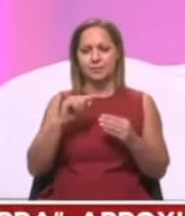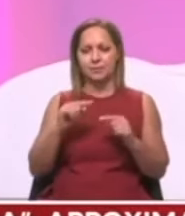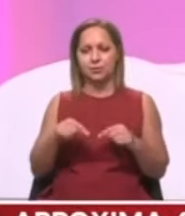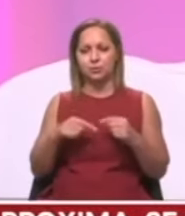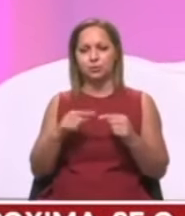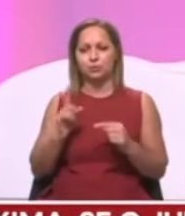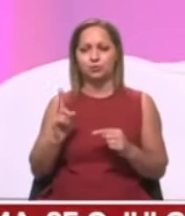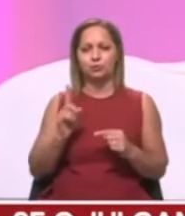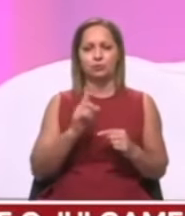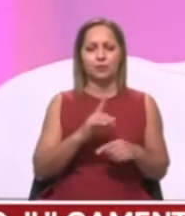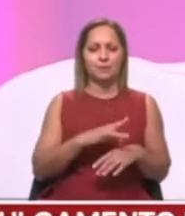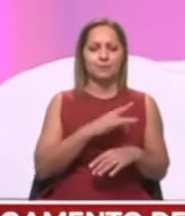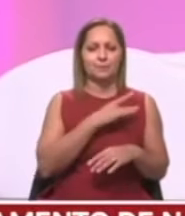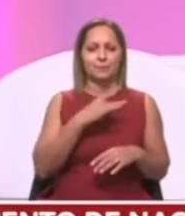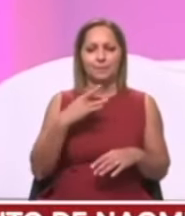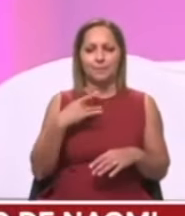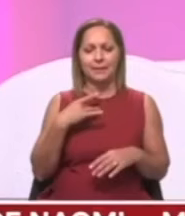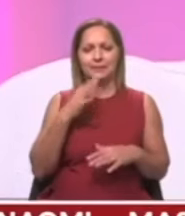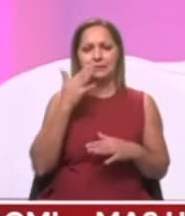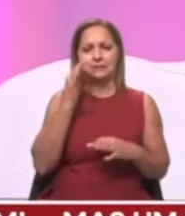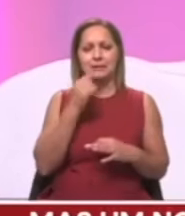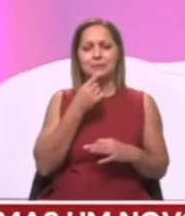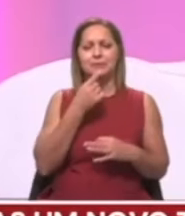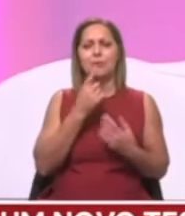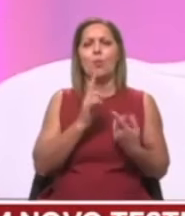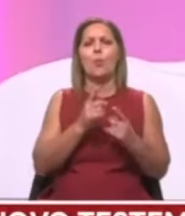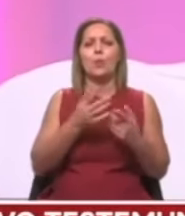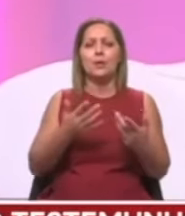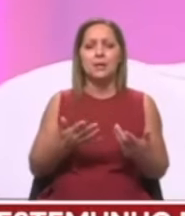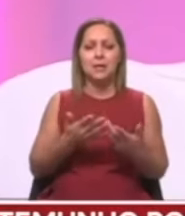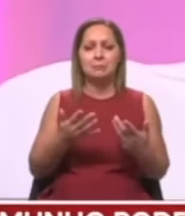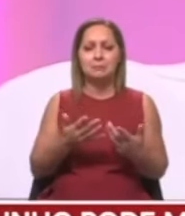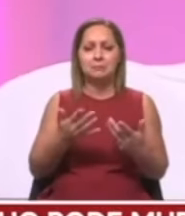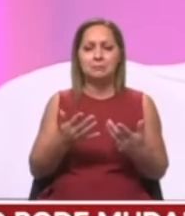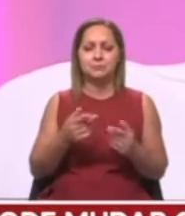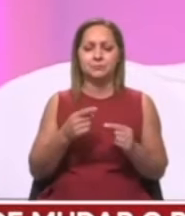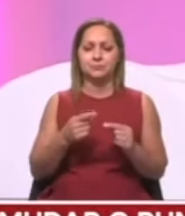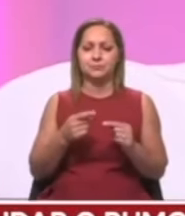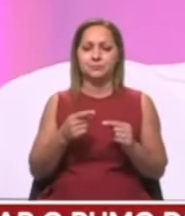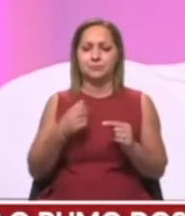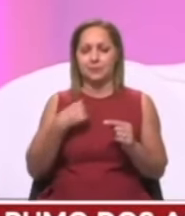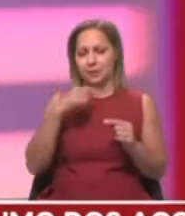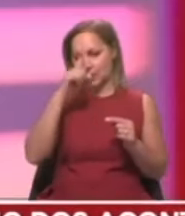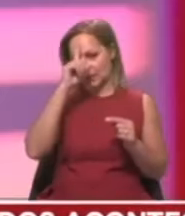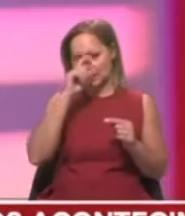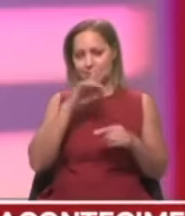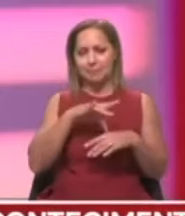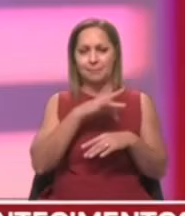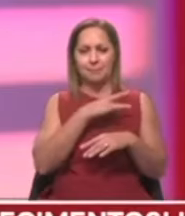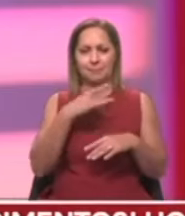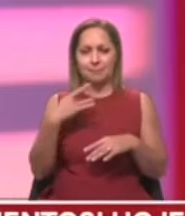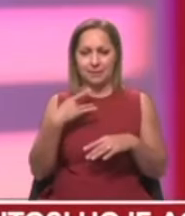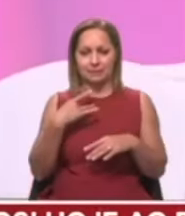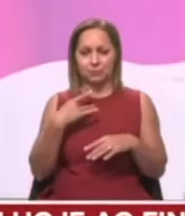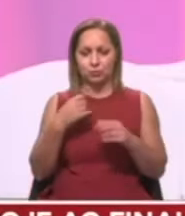ir ao médico para procurar o que é que poderia estar a acontecer e na altura eu lembro-me que todos os médicos em todos